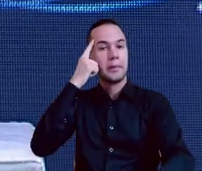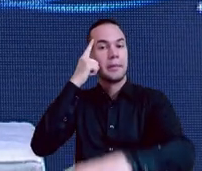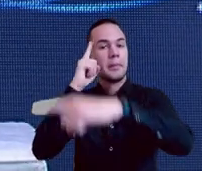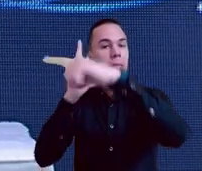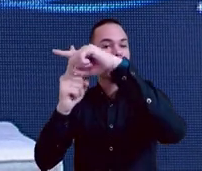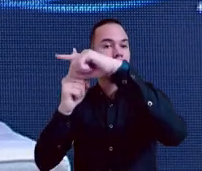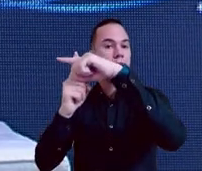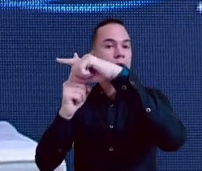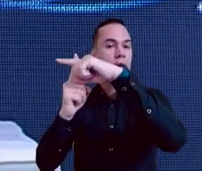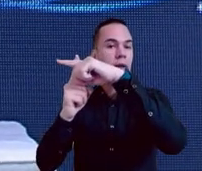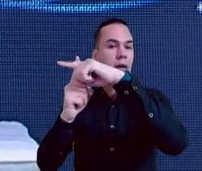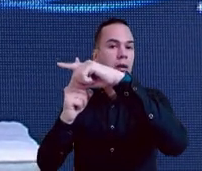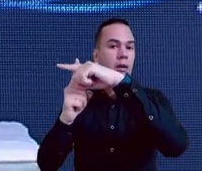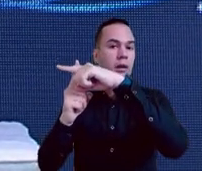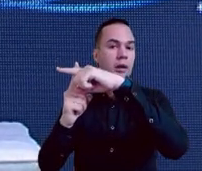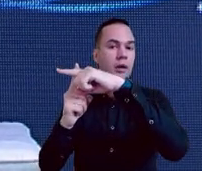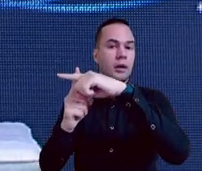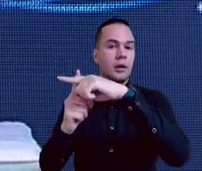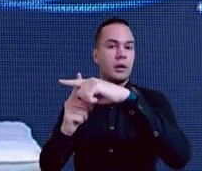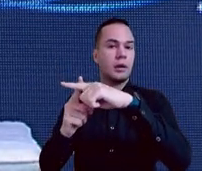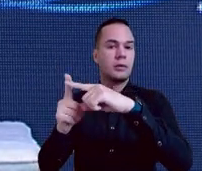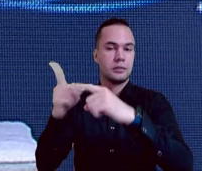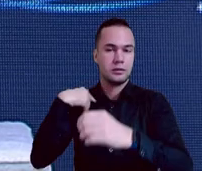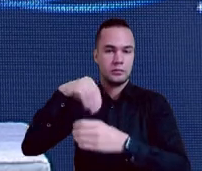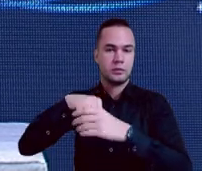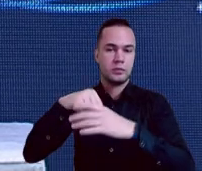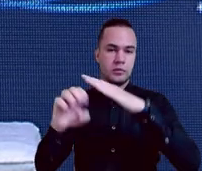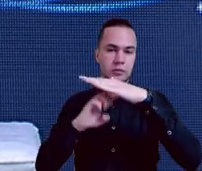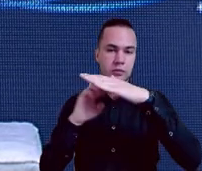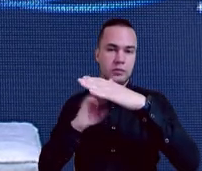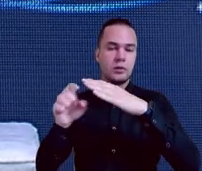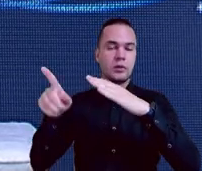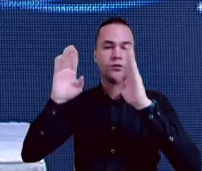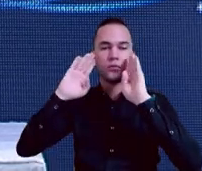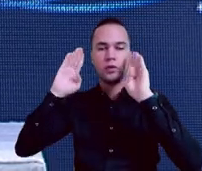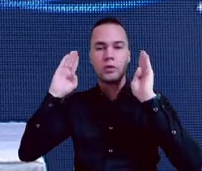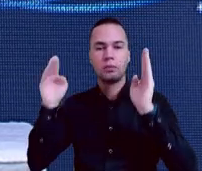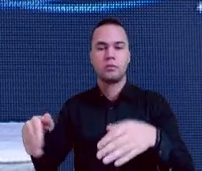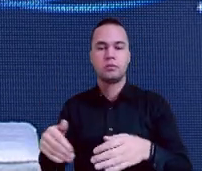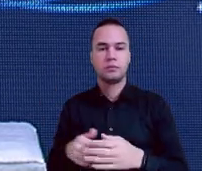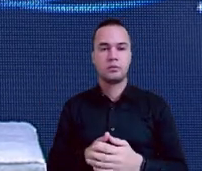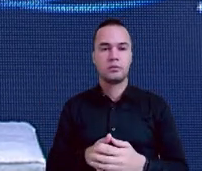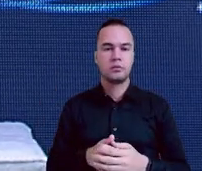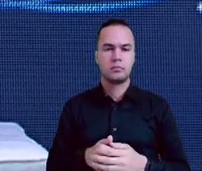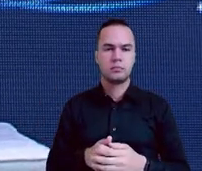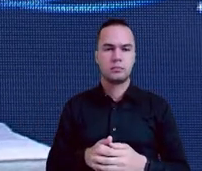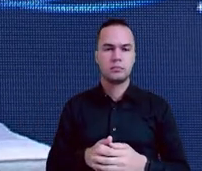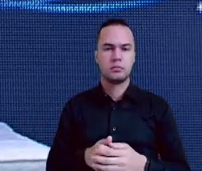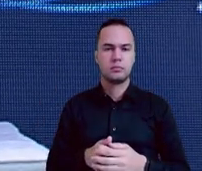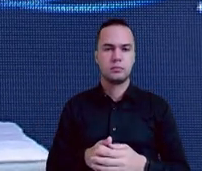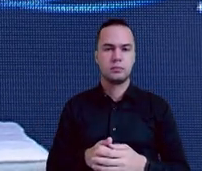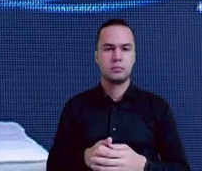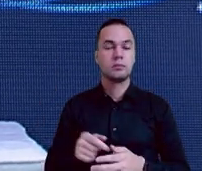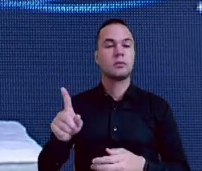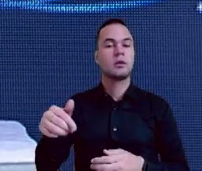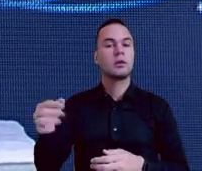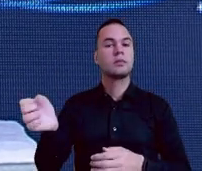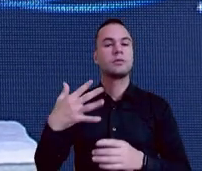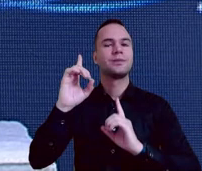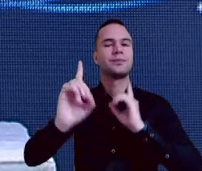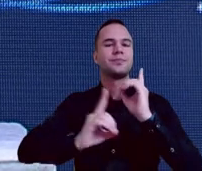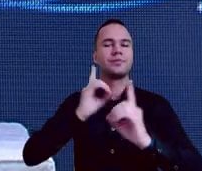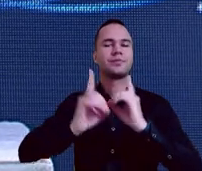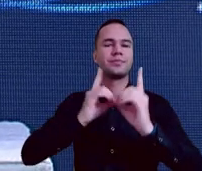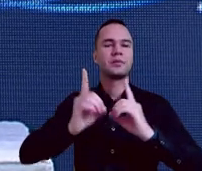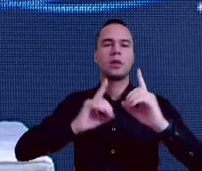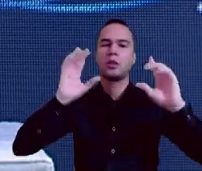para é muito em função dessa nova dinâmica como um todo e eu acho